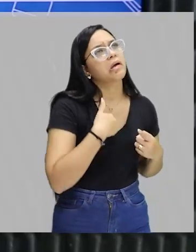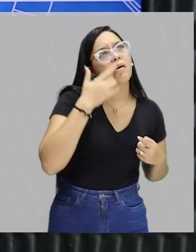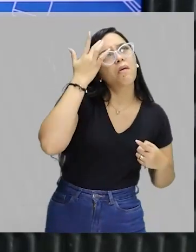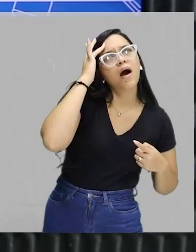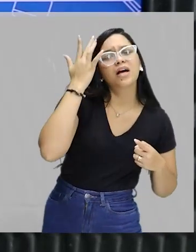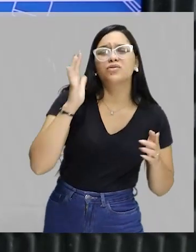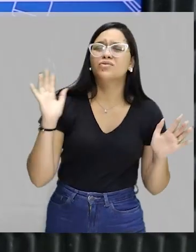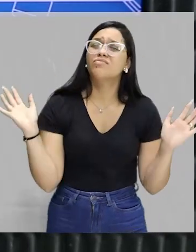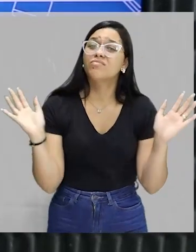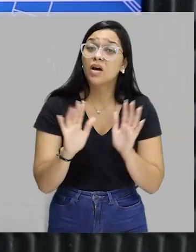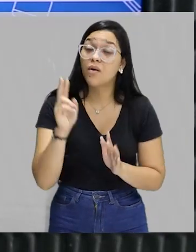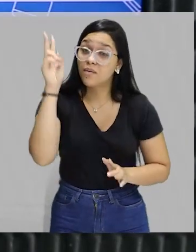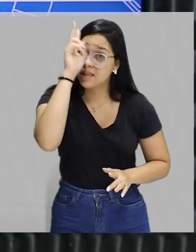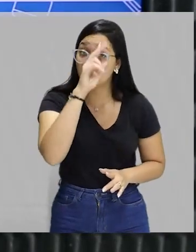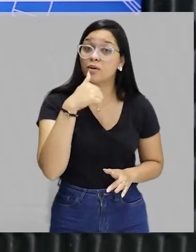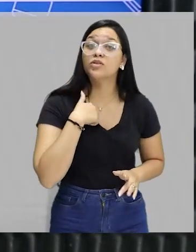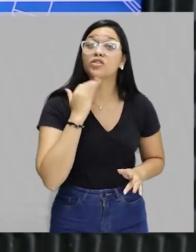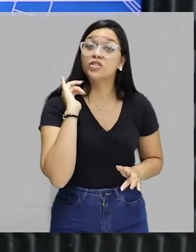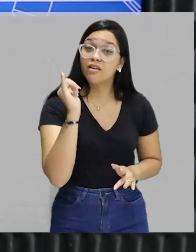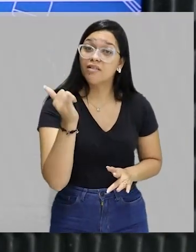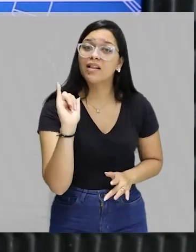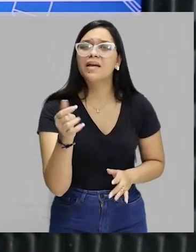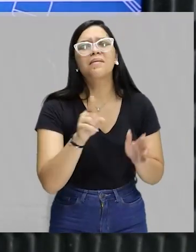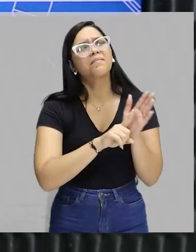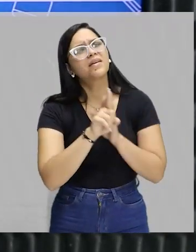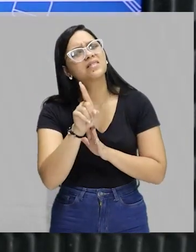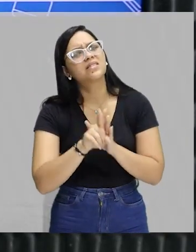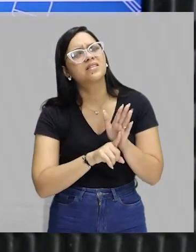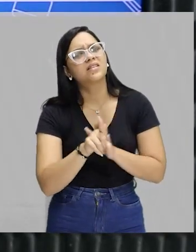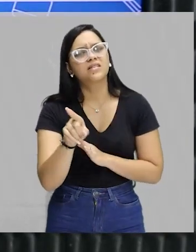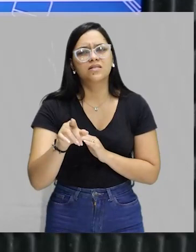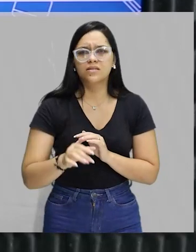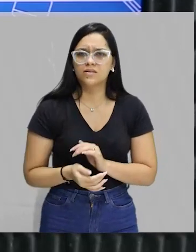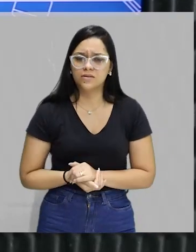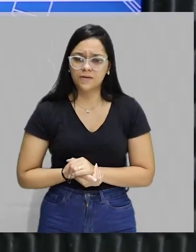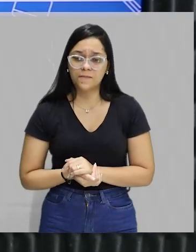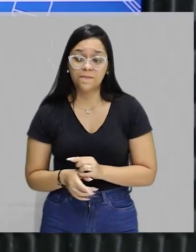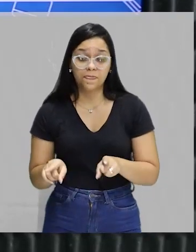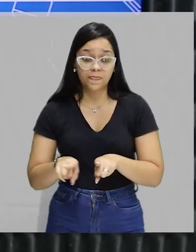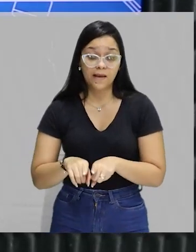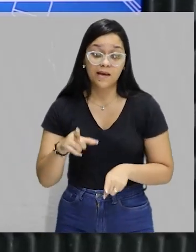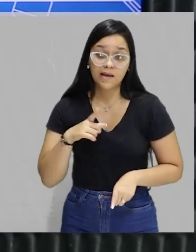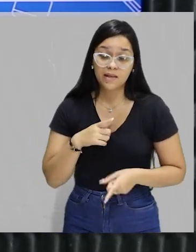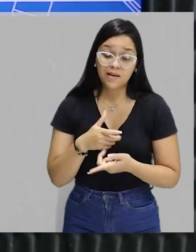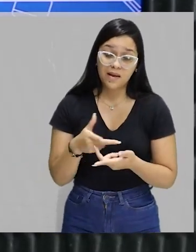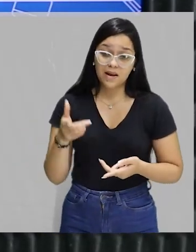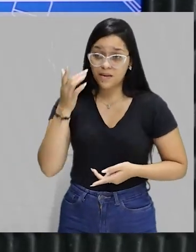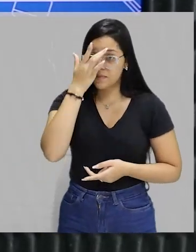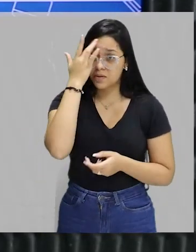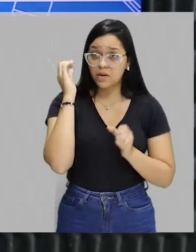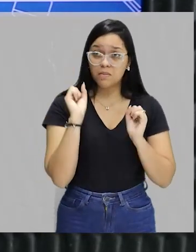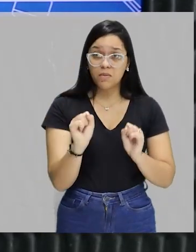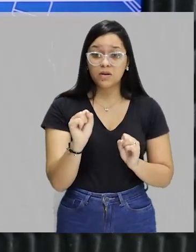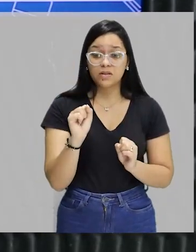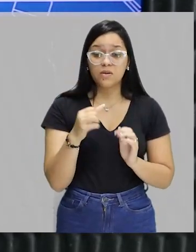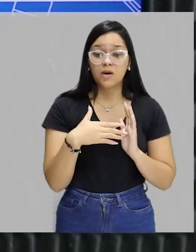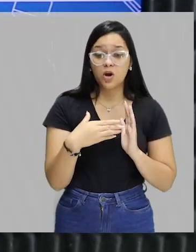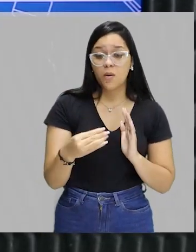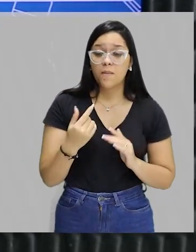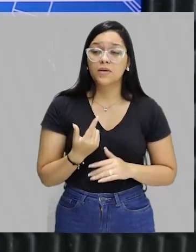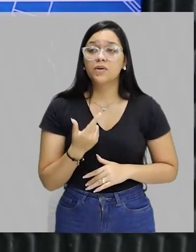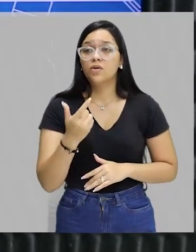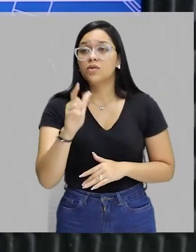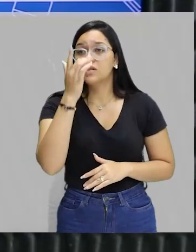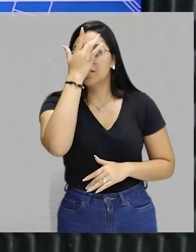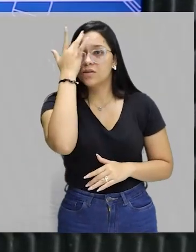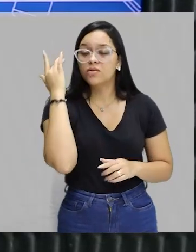Não ache nada. Lembra do início da aula? Pesquise. Né? Releitura de uma obra de arte, para muita gente, pode ser uma cópia, mas para outras